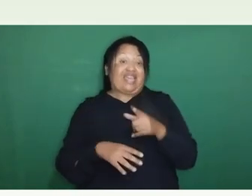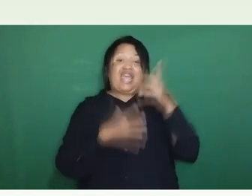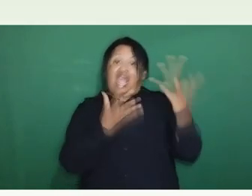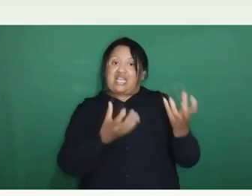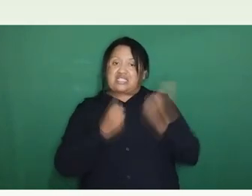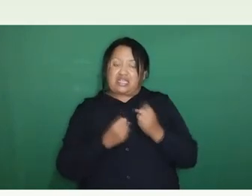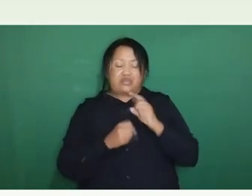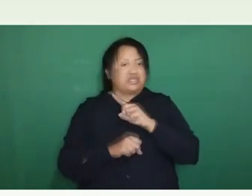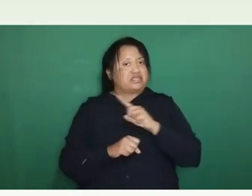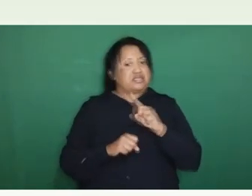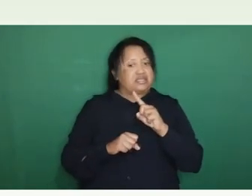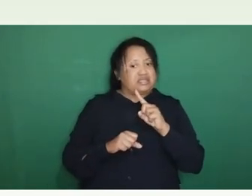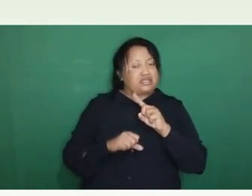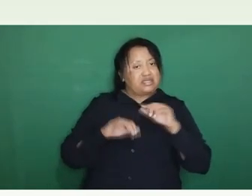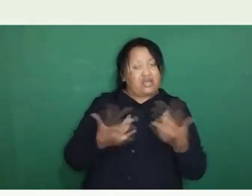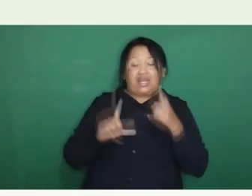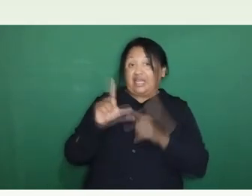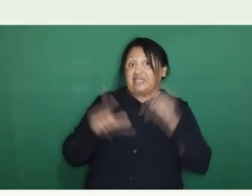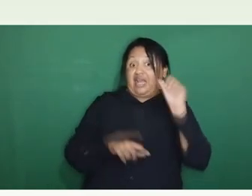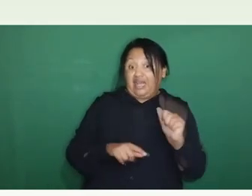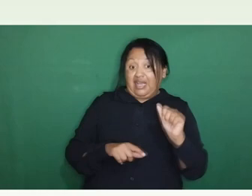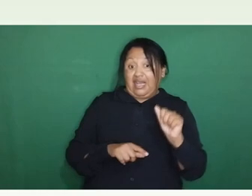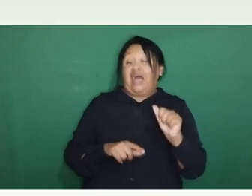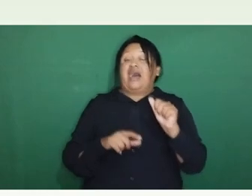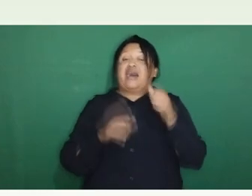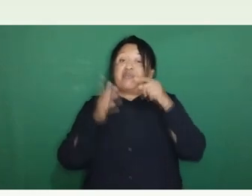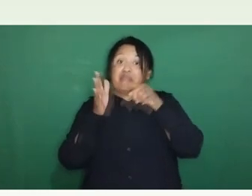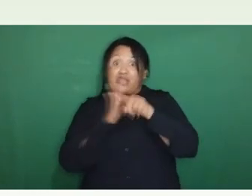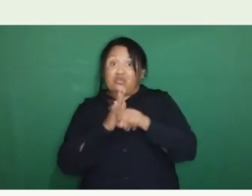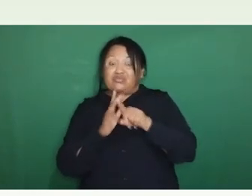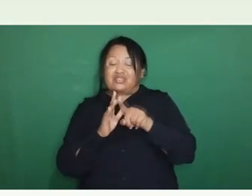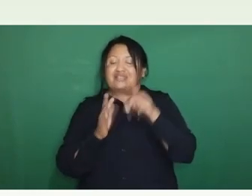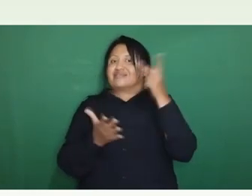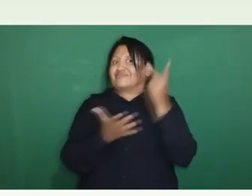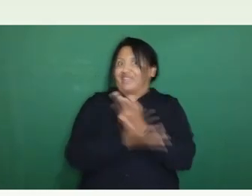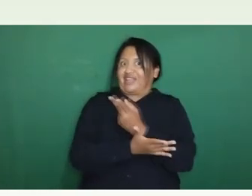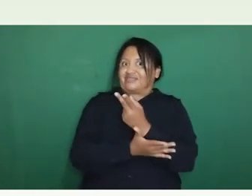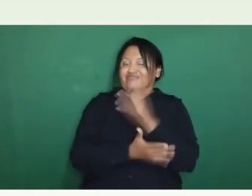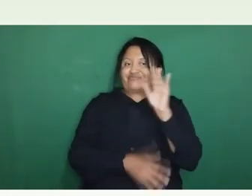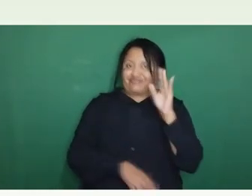até letra A é falso letra b